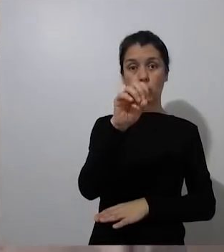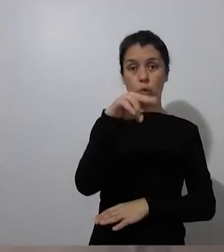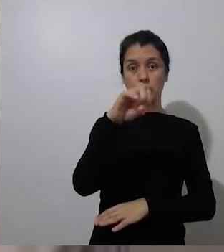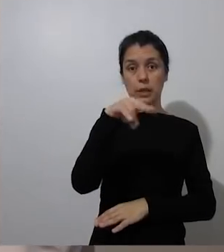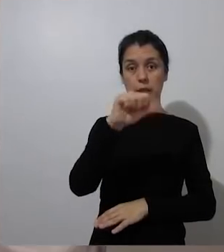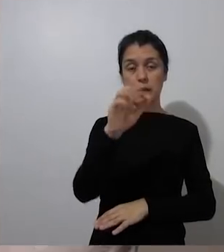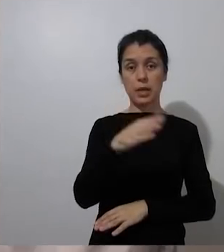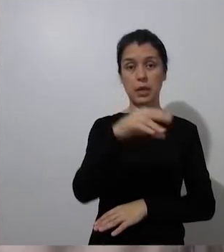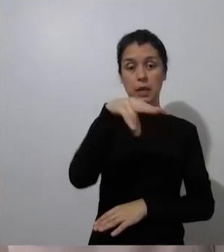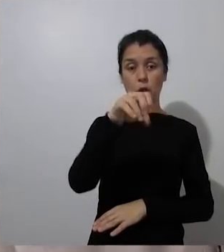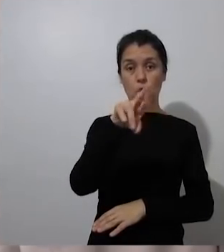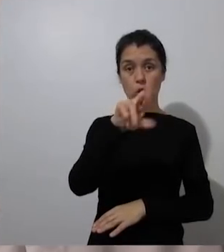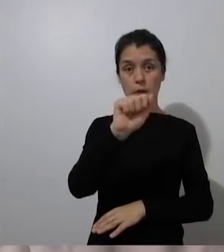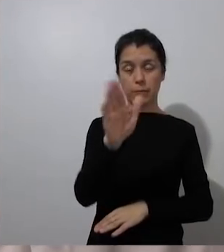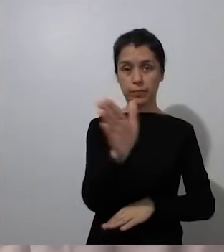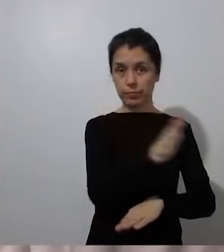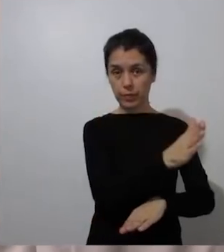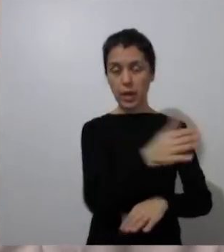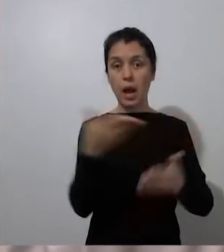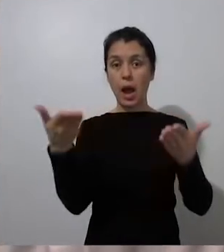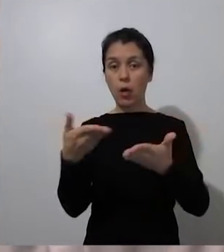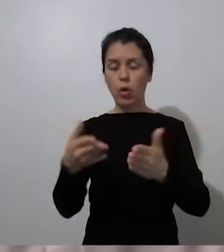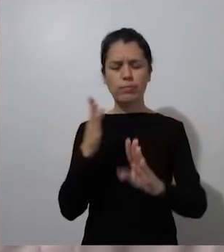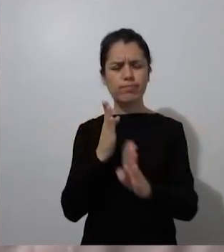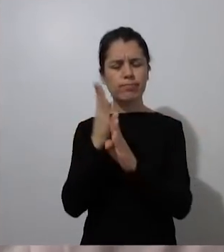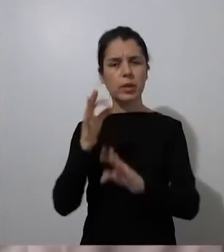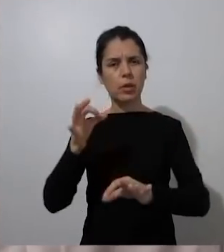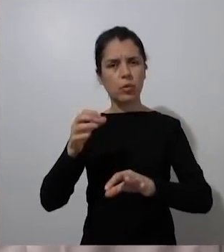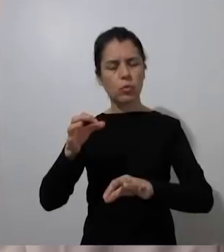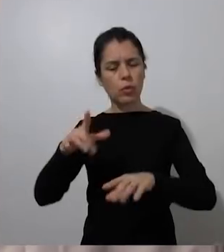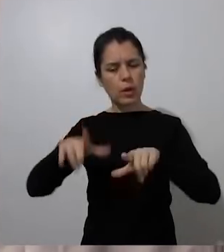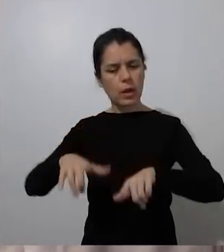em laboratório que modificando a molécula de